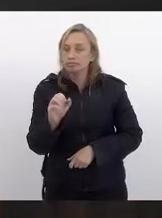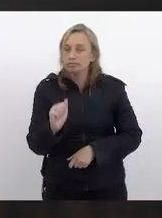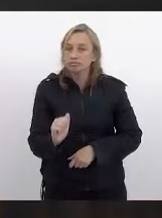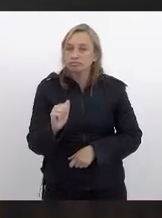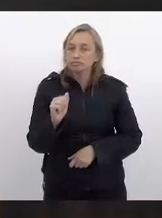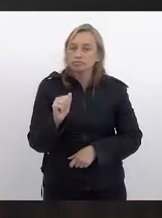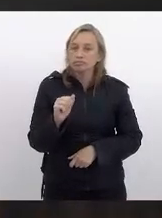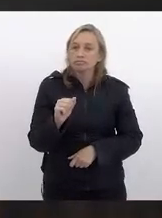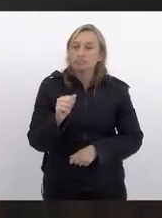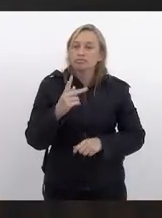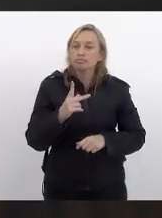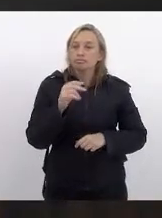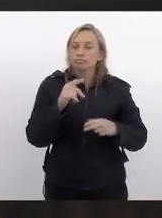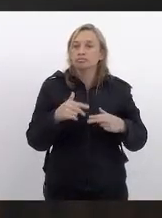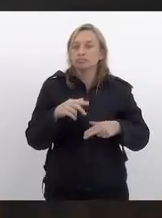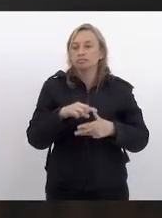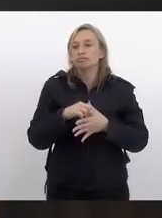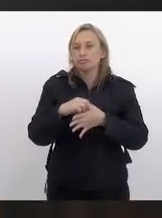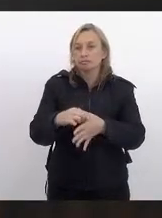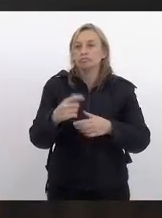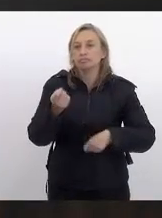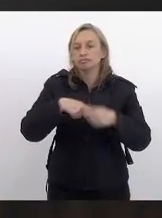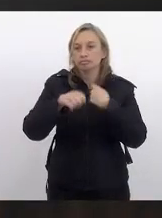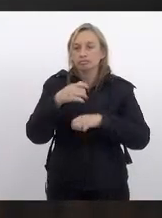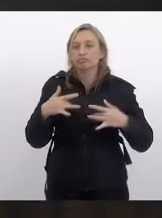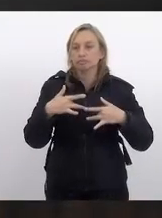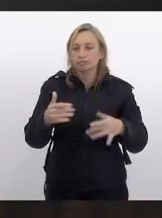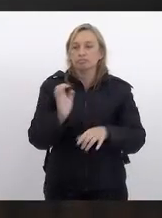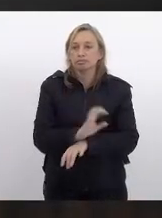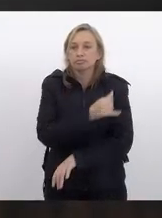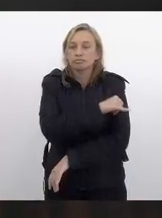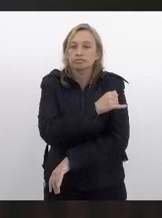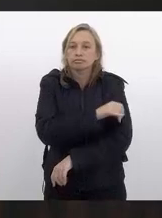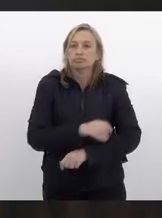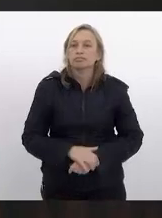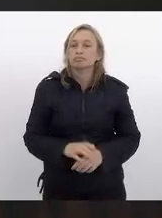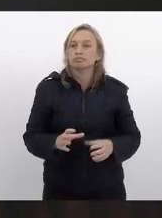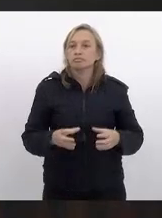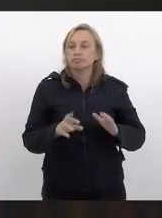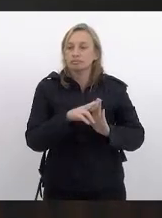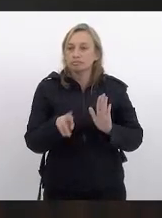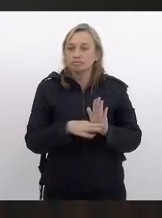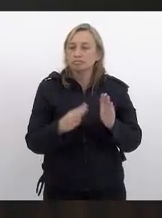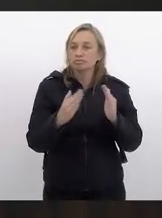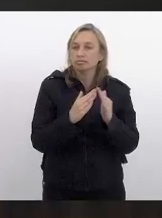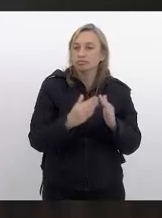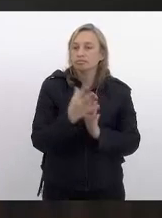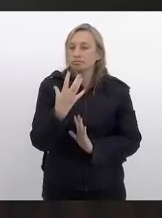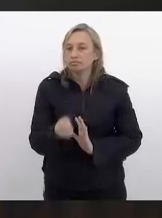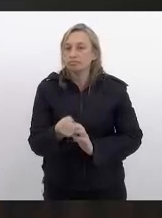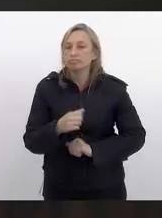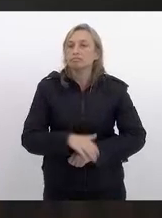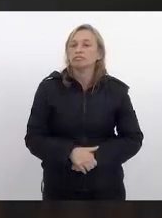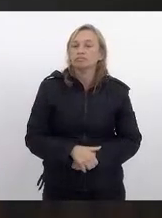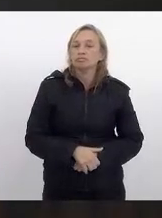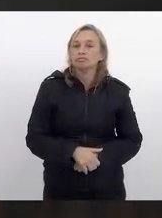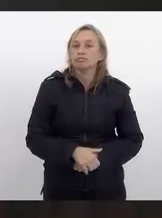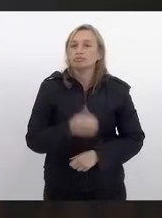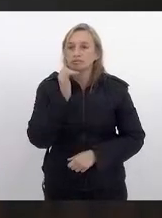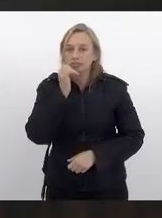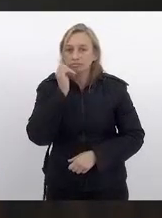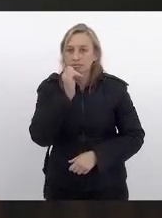Guimarães César líder da economia solidária do Estado do Rio de Janeiro pareceres da comissão de normas internas e proposições externas favorável